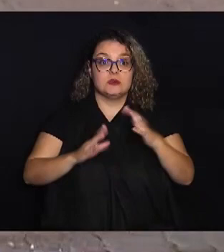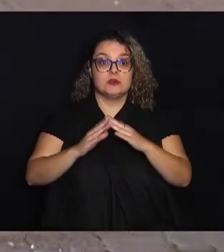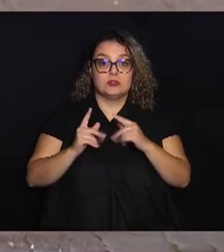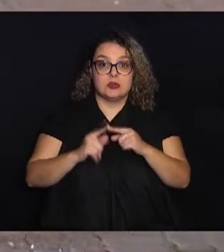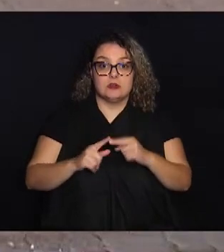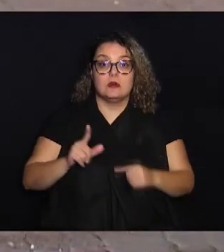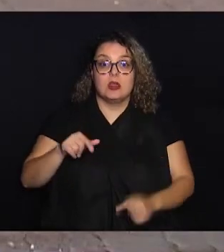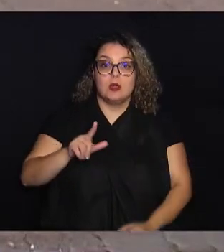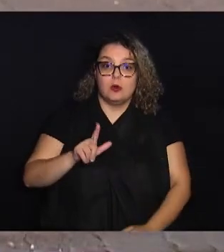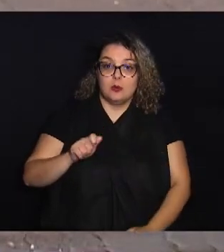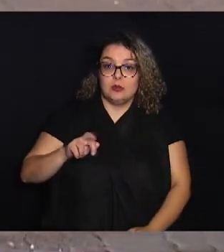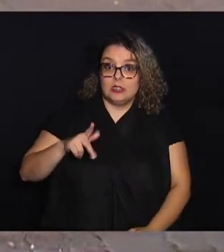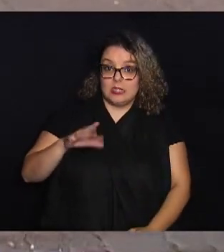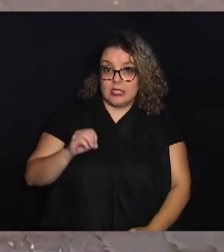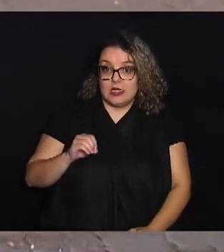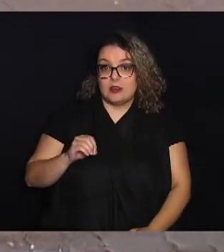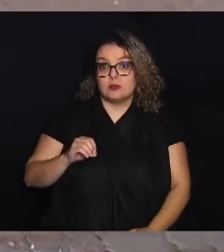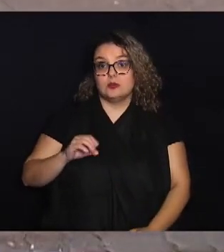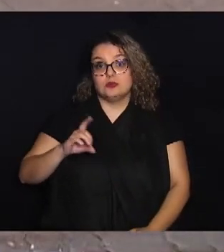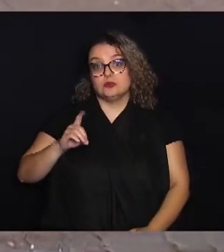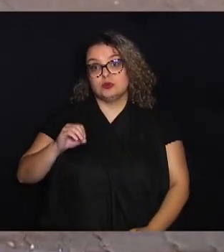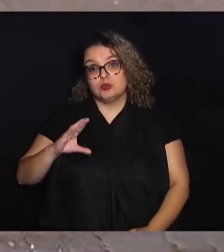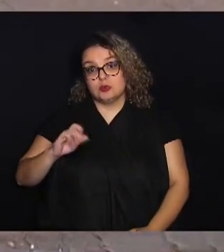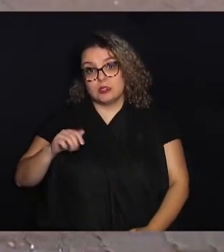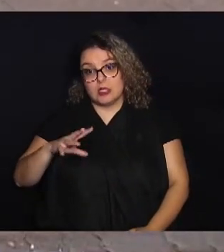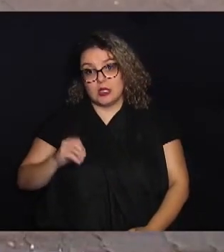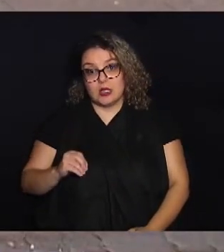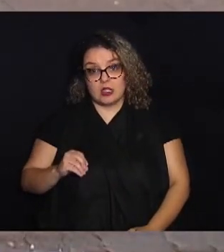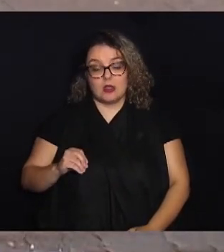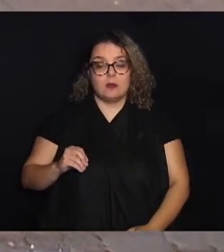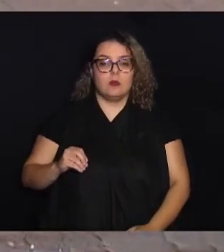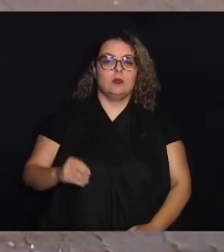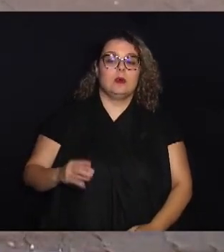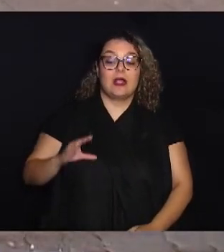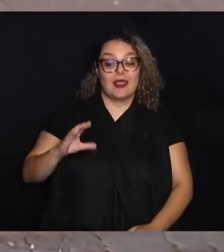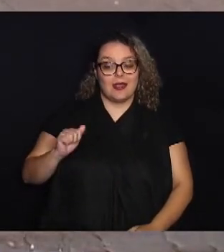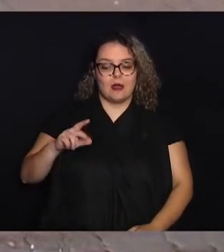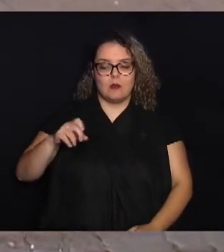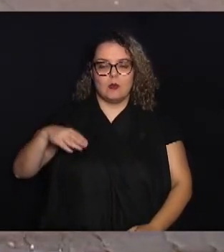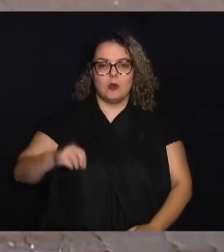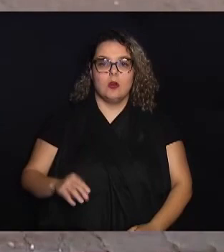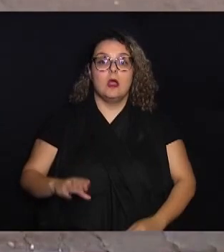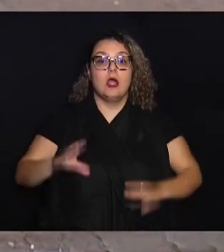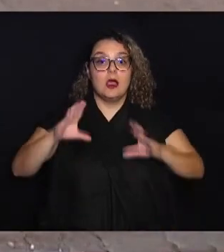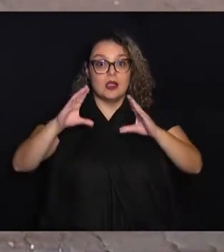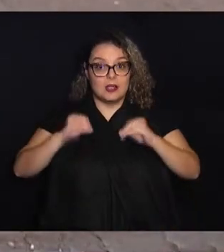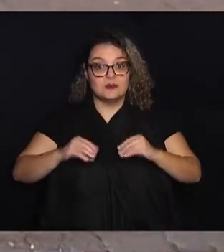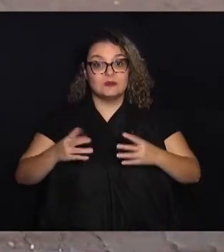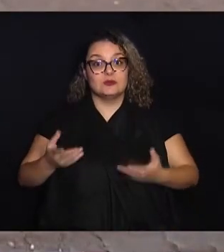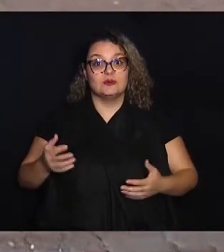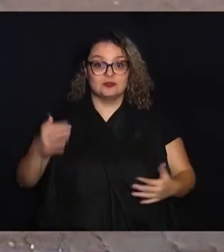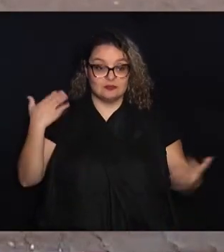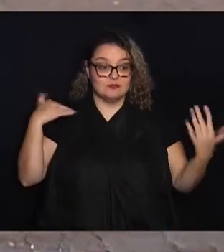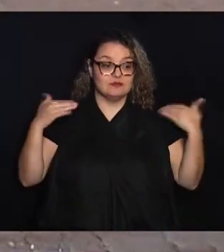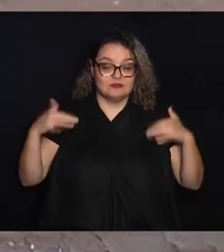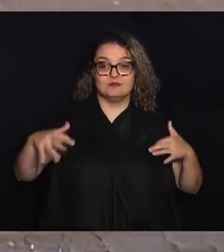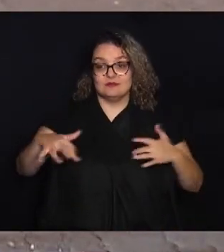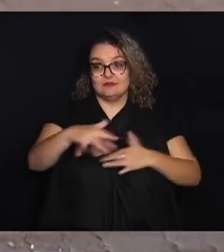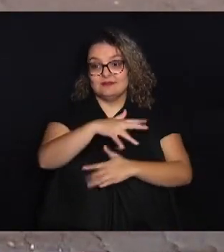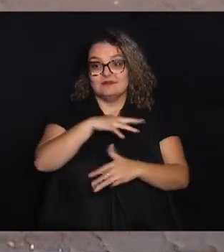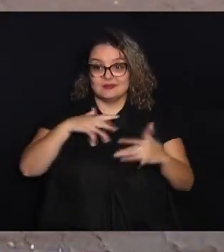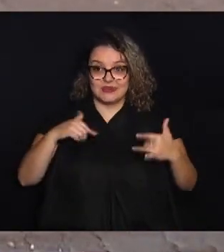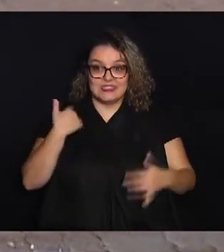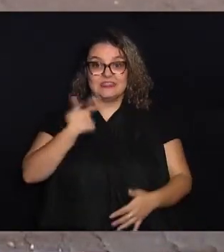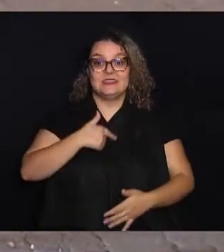do Carmo, onde acontecem as feirinhas, à noite é super badalado, dá para vir, para passear, né? E esse é o Marco Zero, então, da